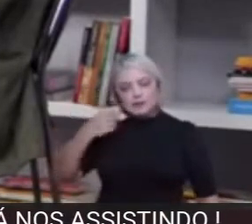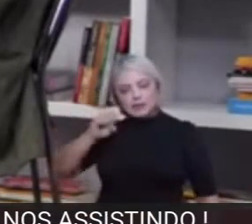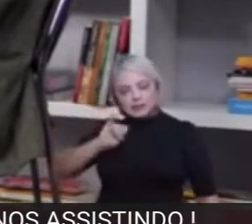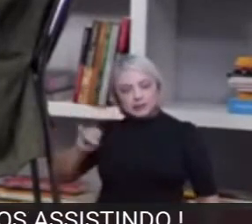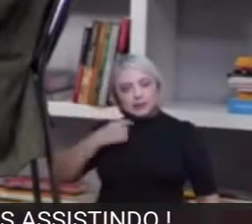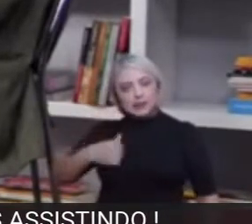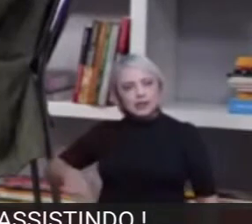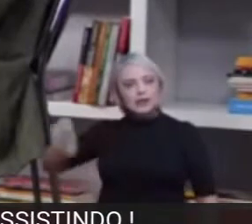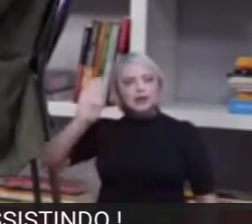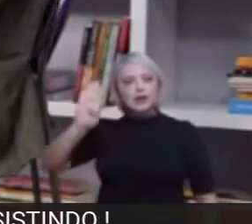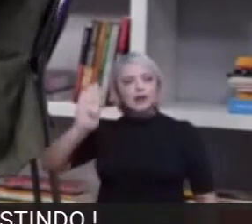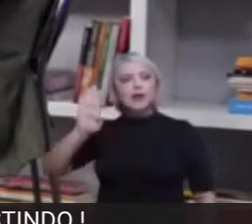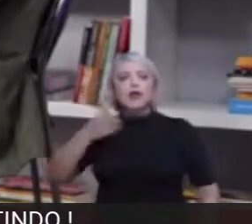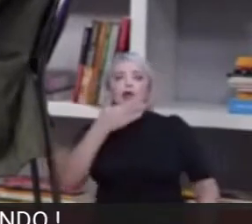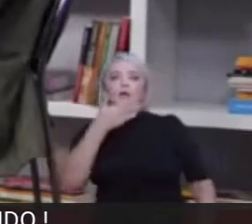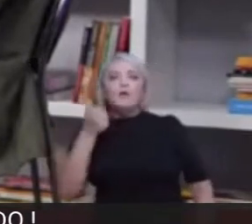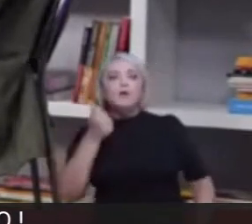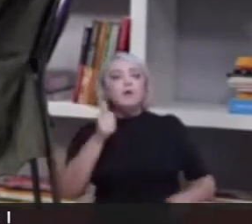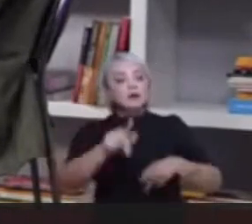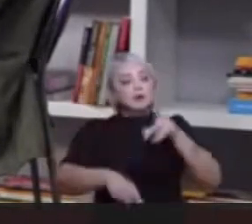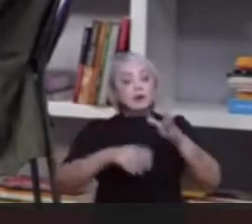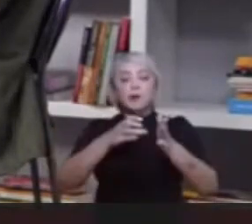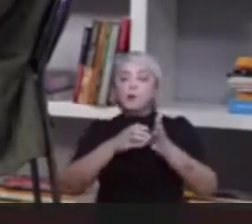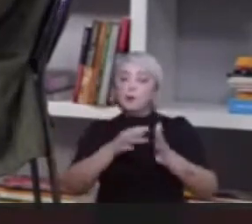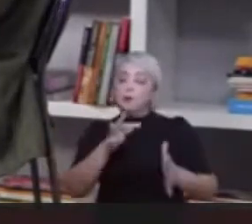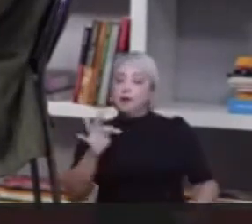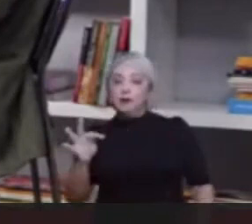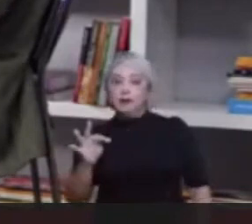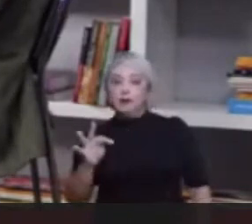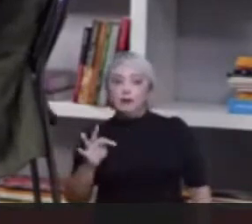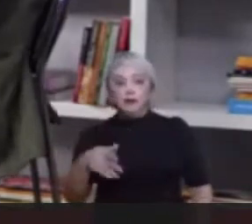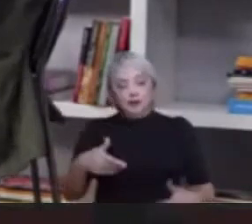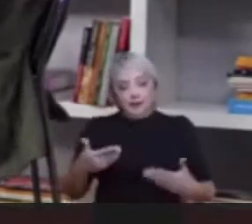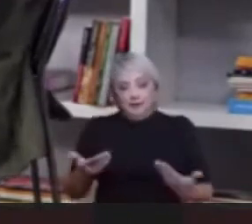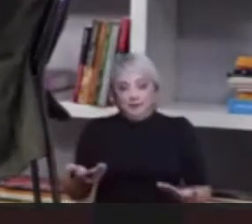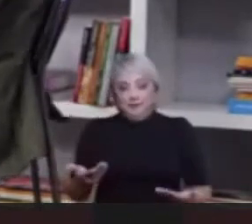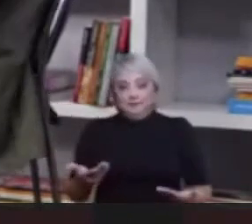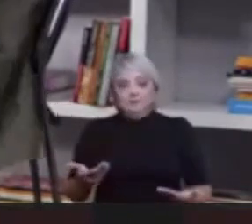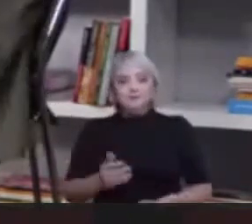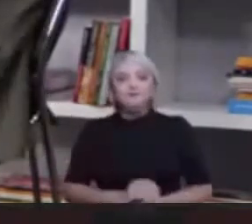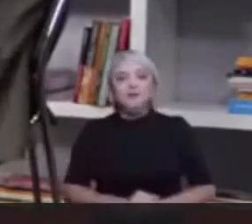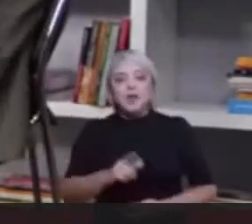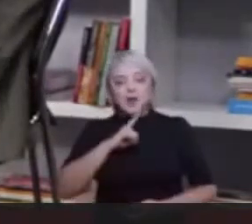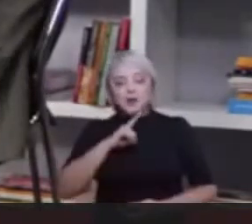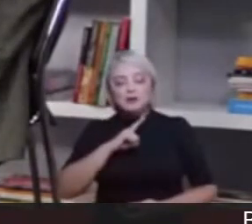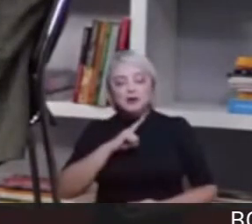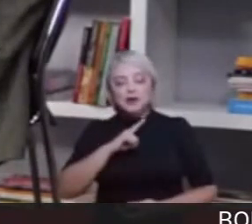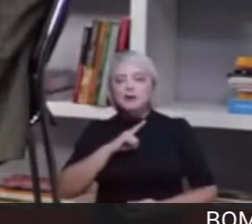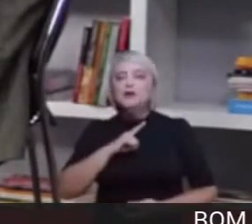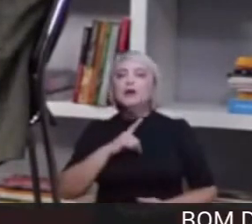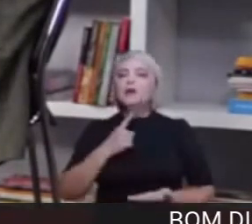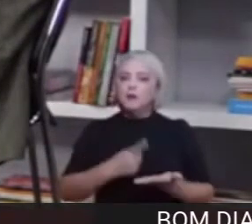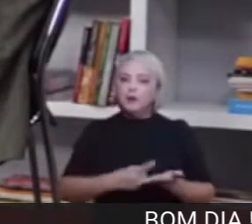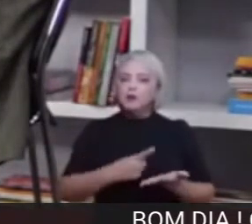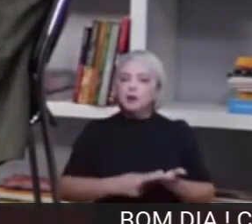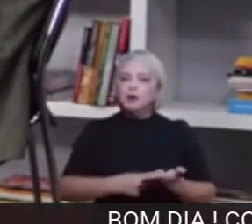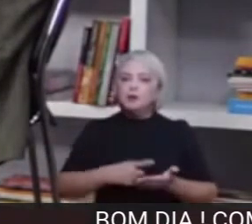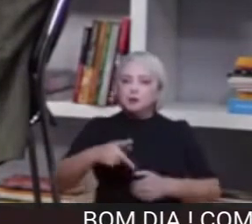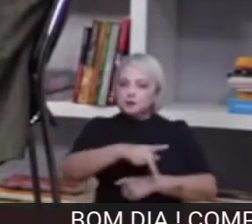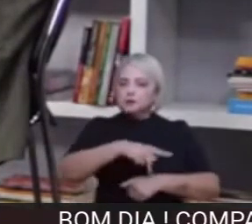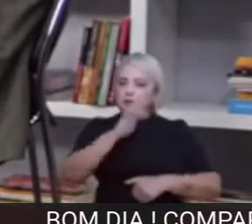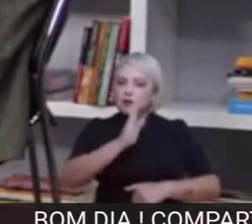para o PT, se vocês, se o PT atrás, eu vou ser candidato. Eu tenho que ter muito compromisso com esse país e tem que ter muito